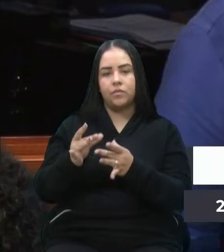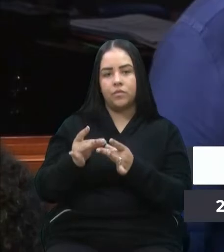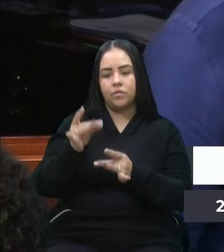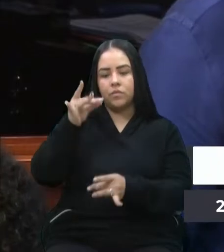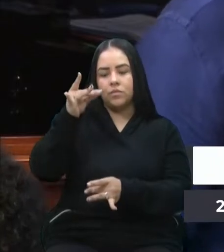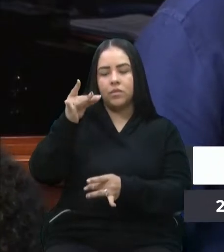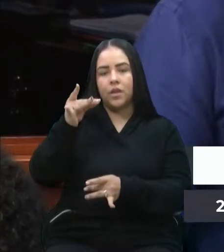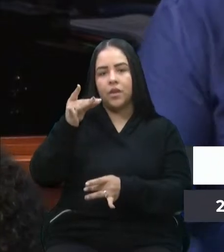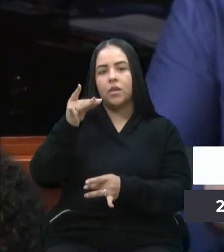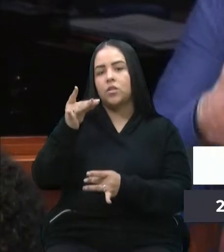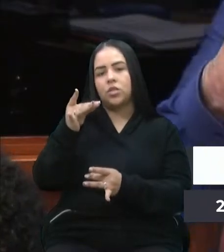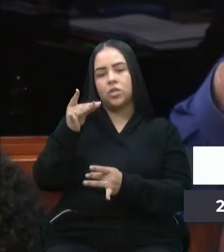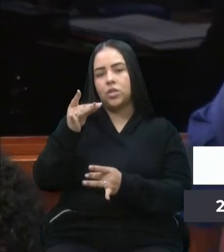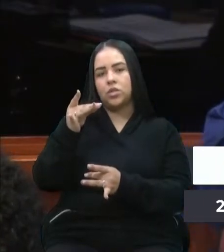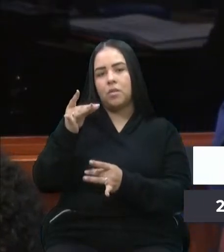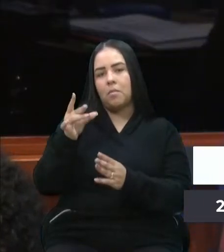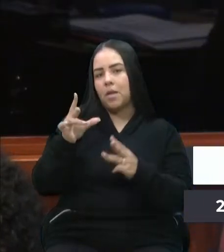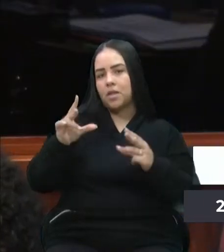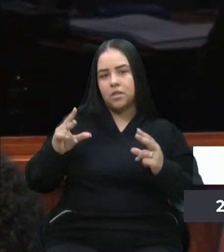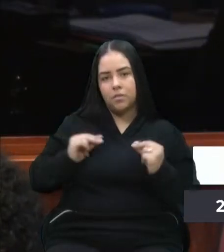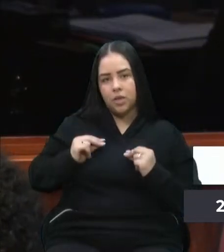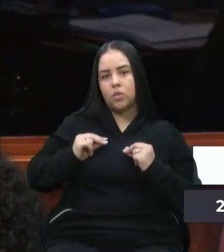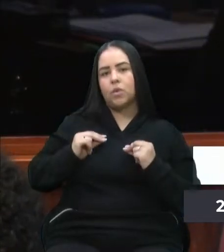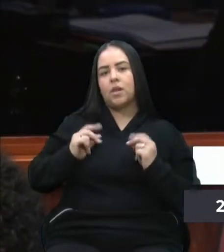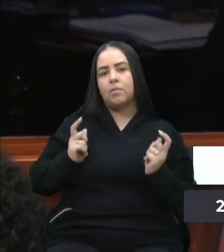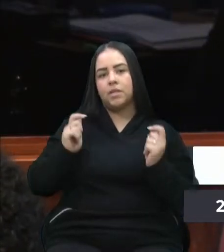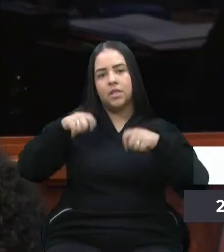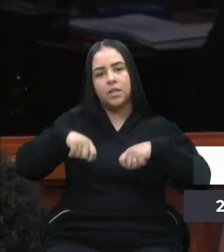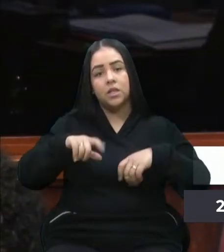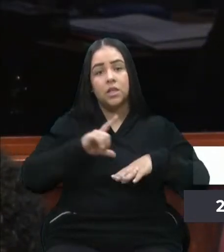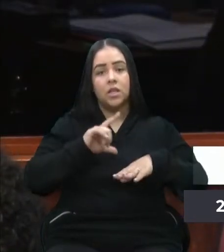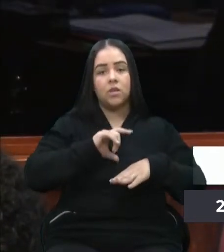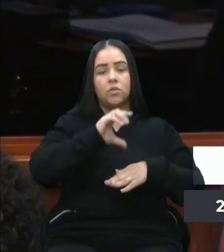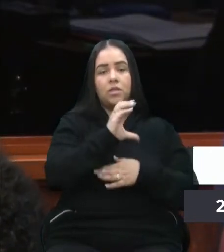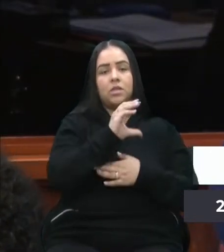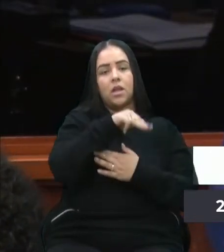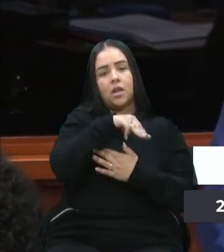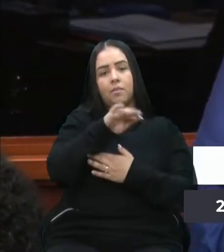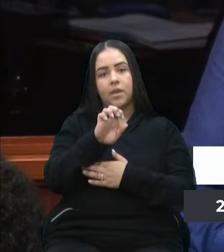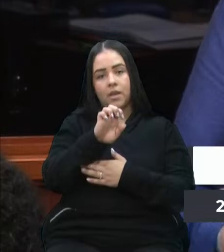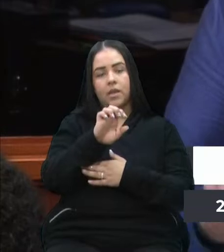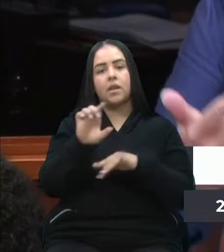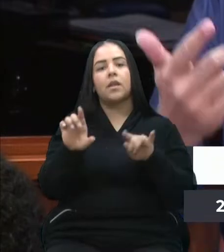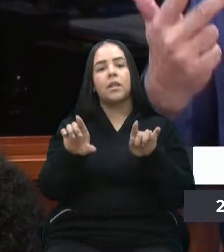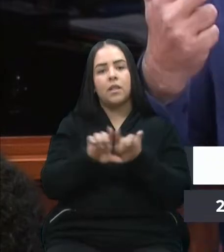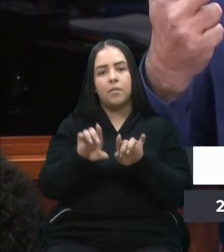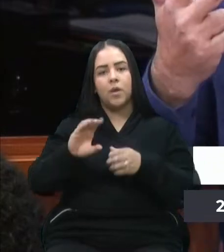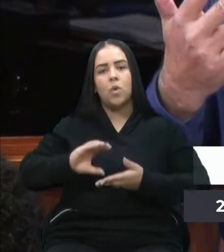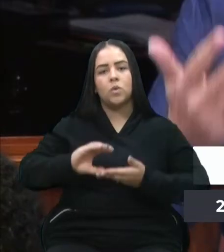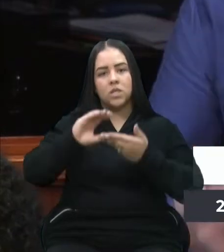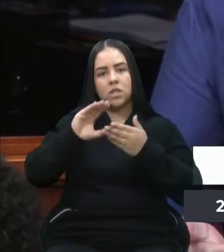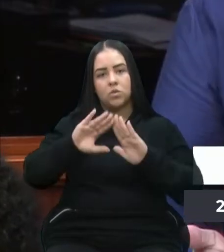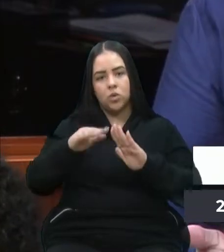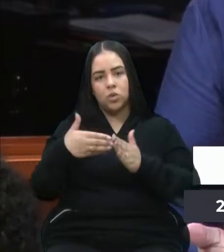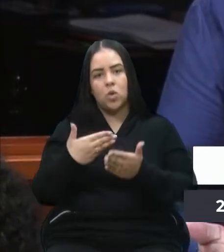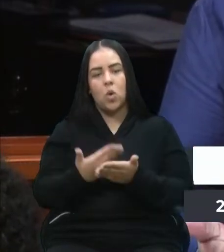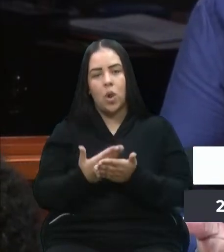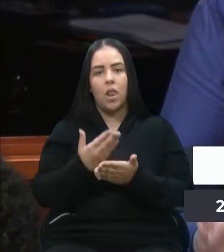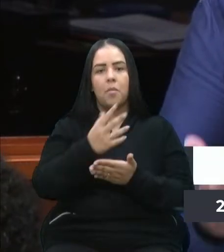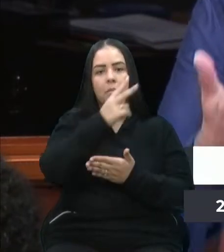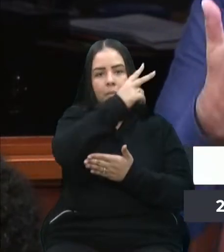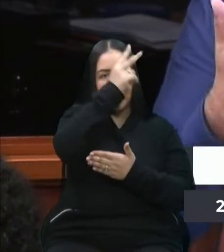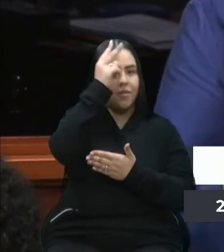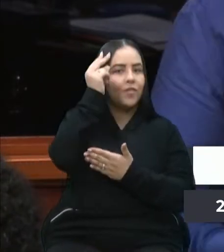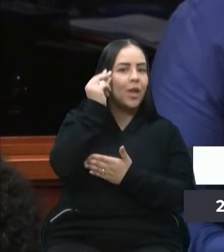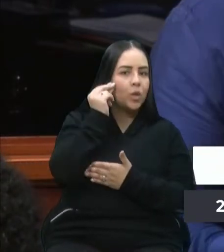e desempenho. Nós temos o Conselho Municipal de Educação, os conselhos escolares, a Prefeitura